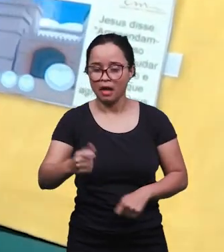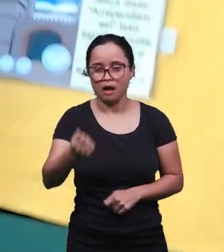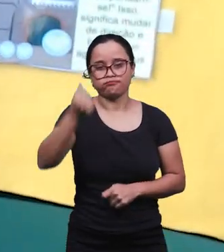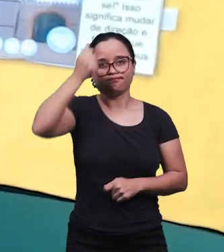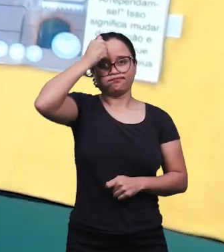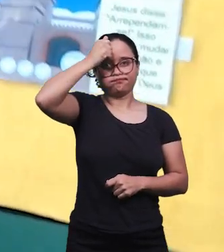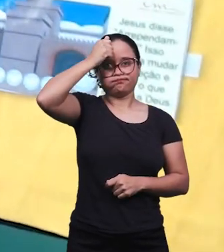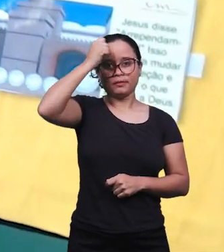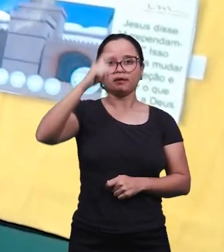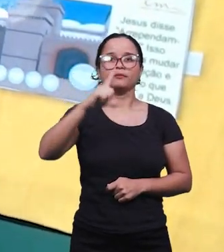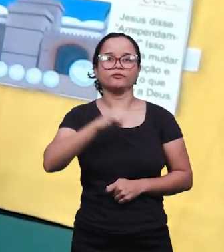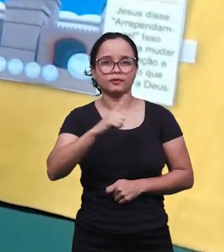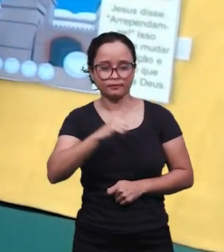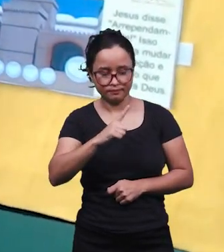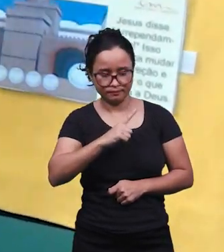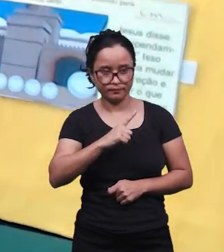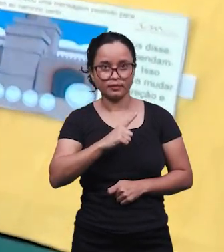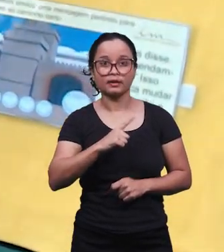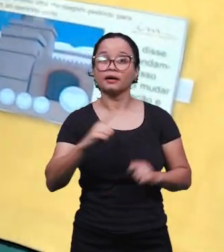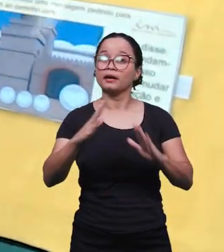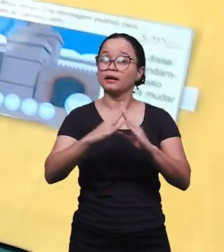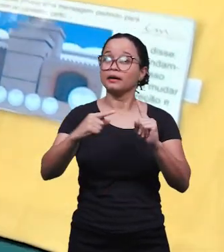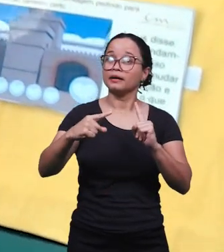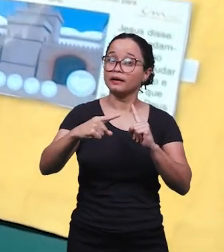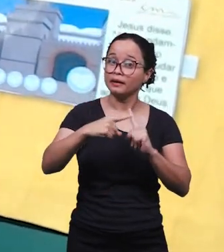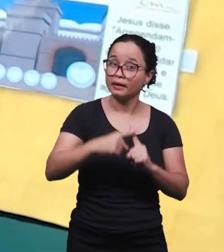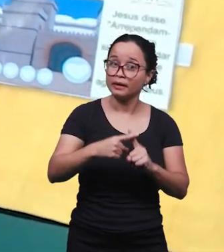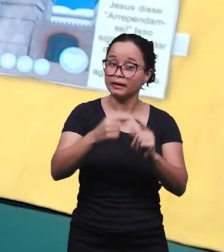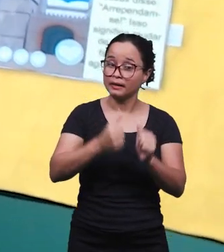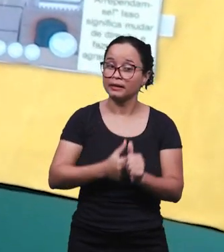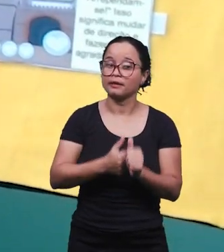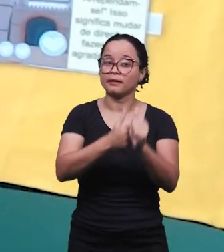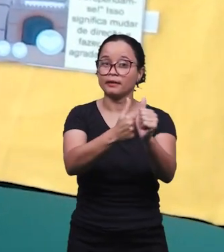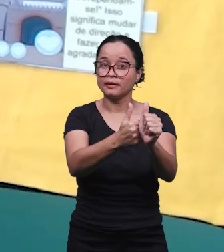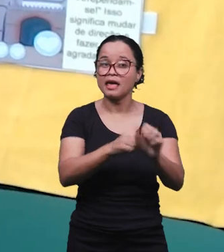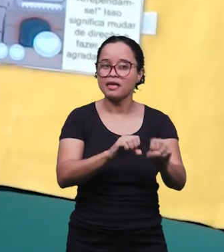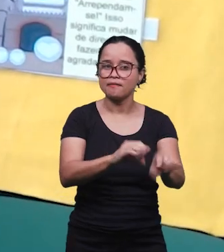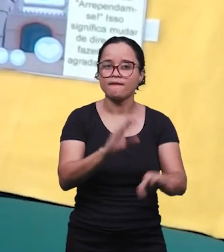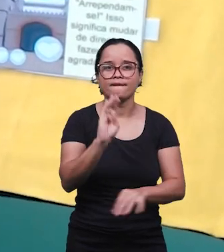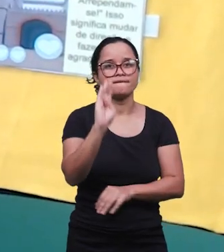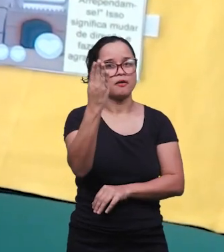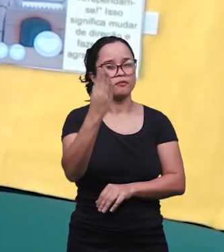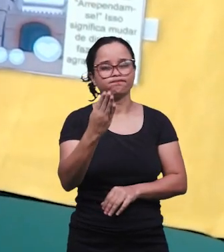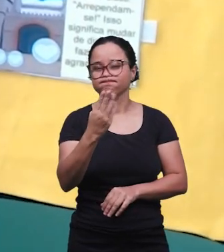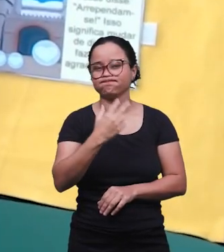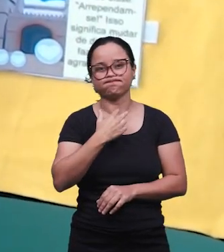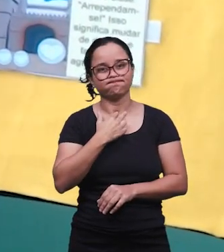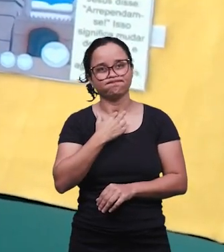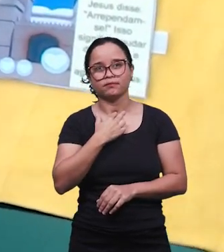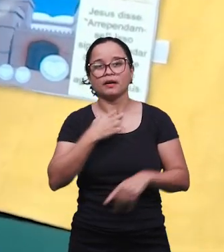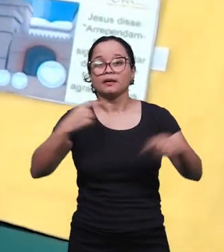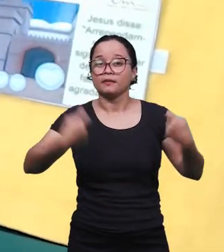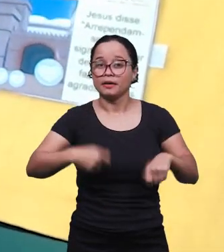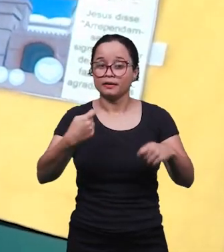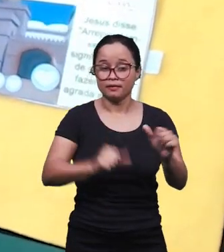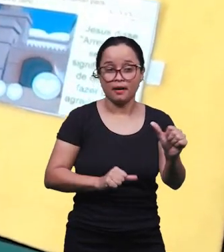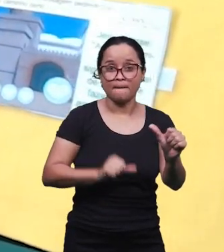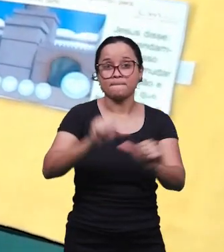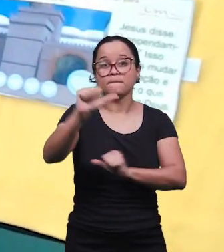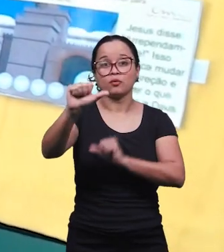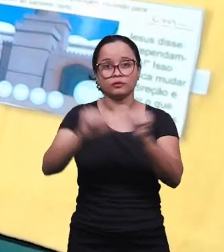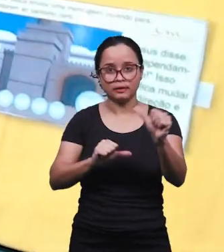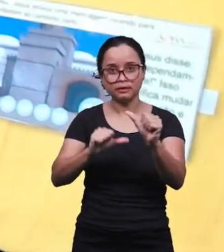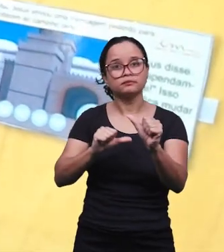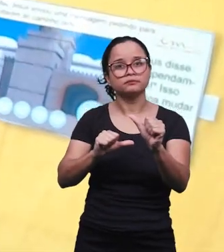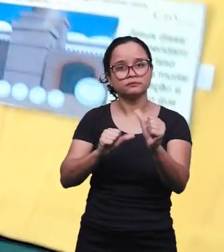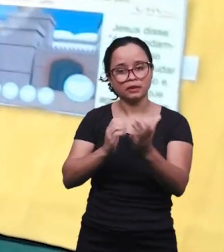se arrepender, que a igreja não deveria seguir os falsos ensinos. Olha só, que eles deveriam